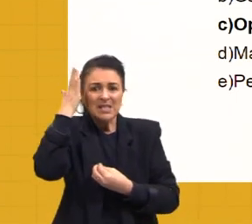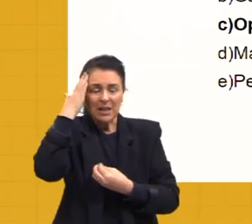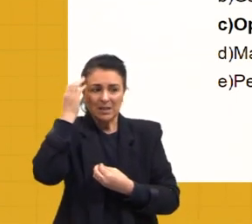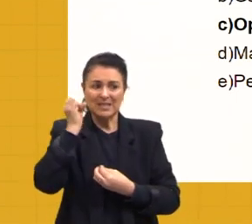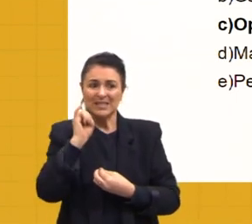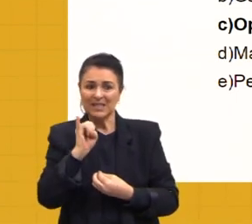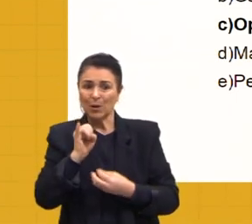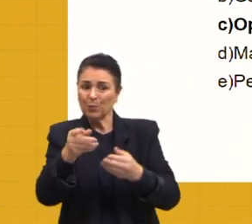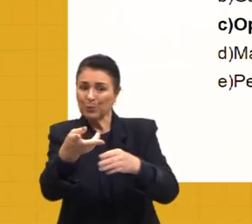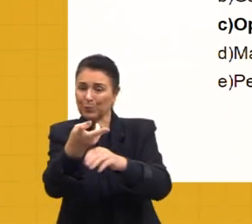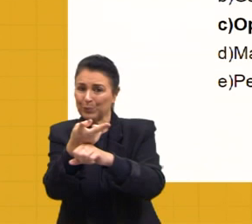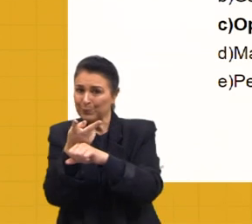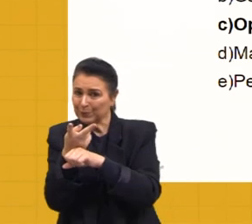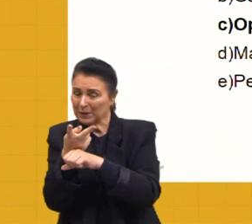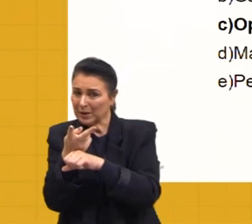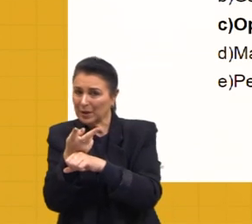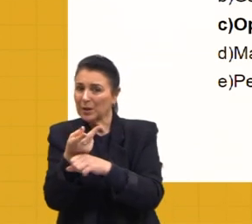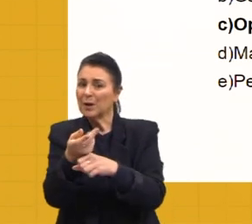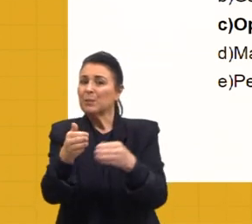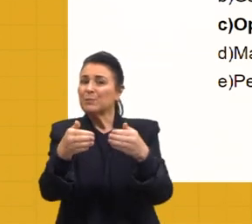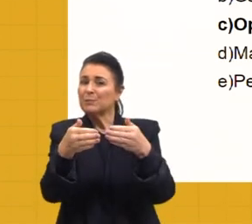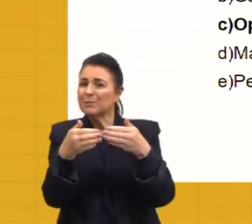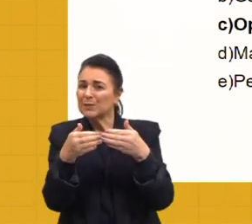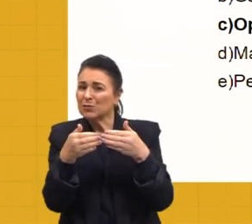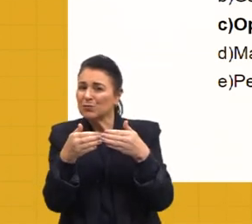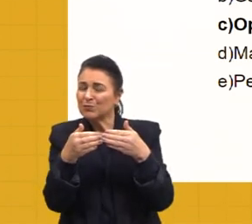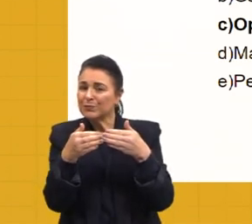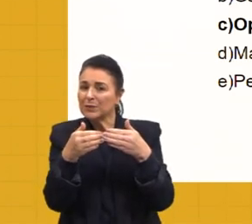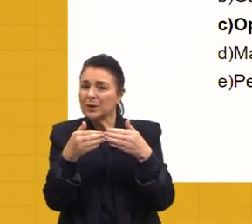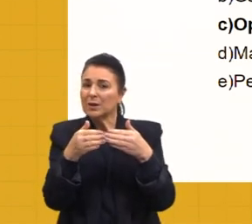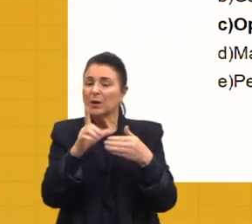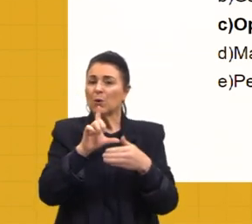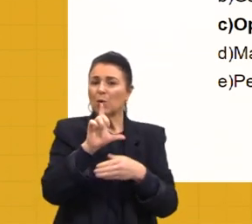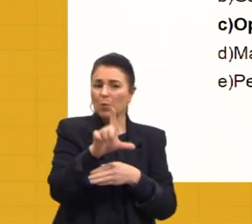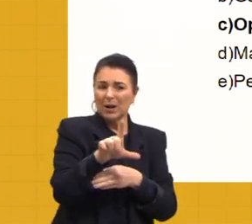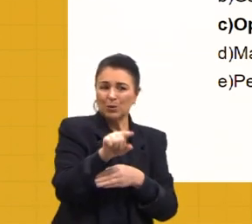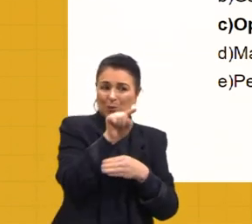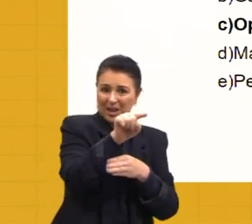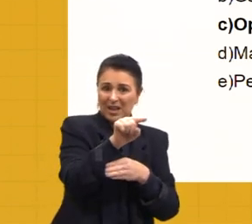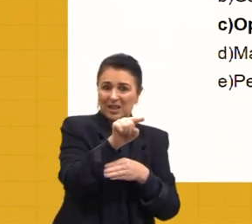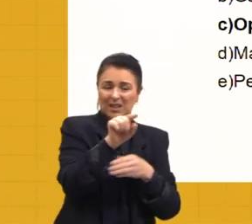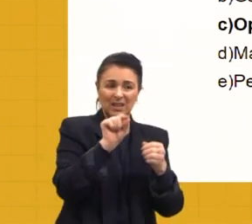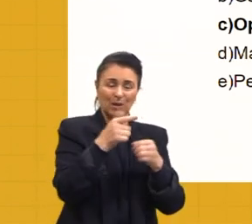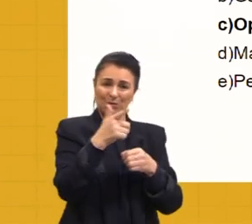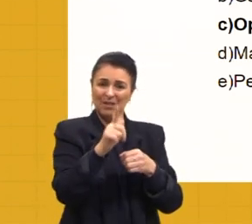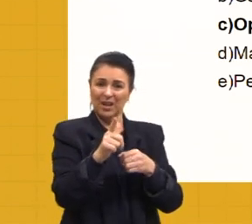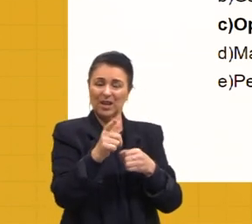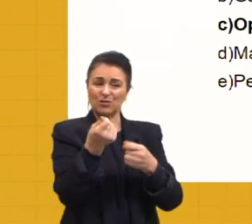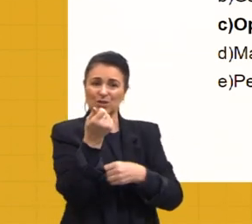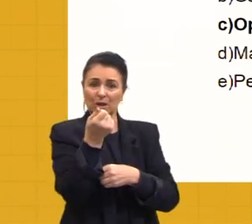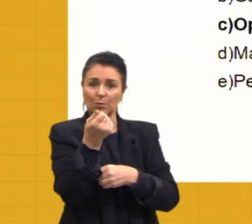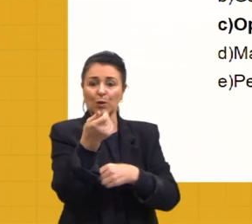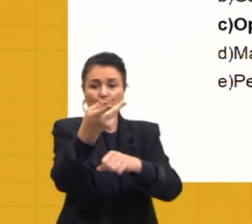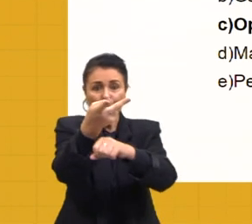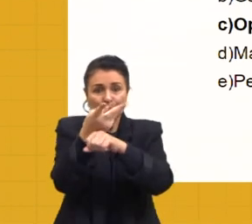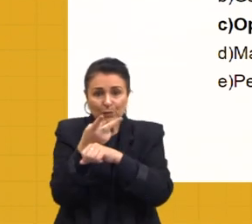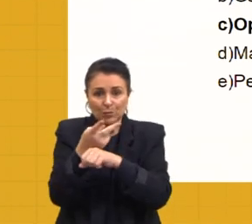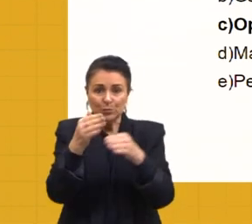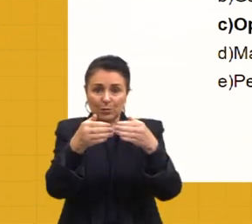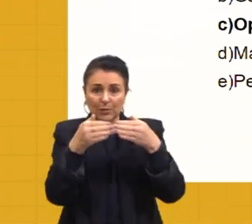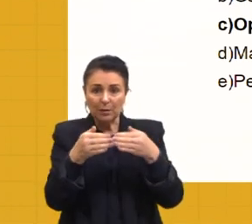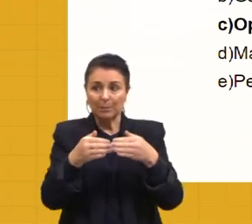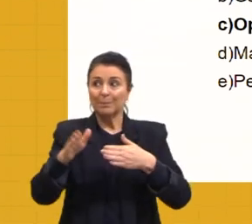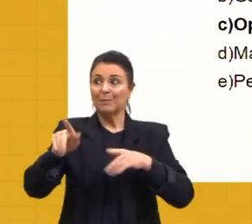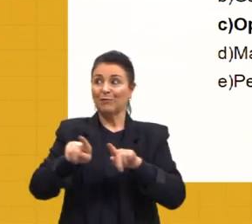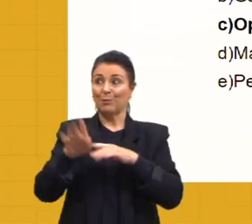fazê-lo, a sua máxima da ação seria, quando julgo estar em apuros de dinheiro, vou pedi-lo emprestado e prometo